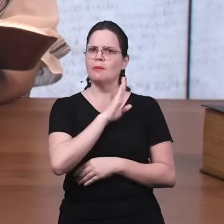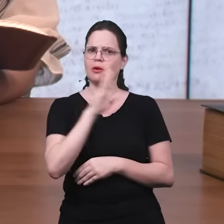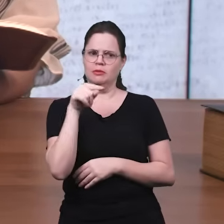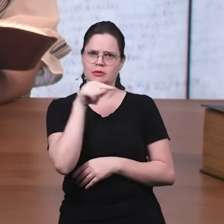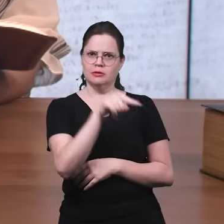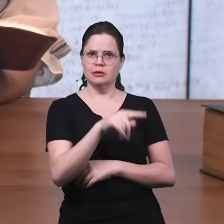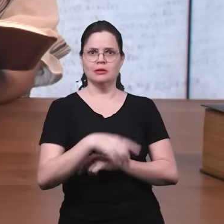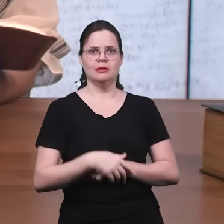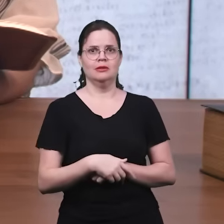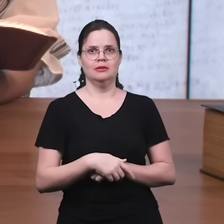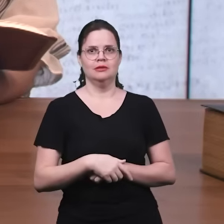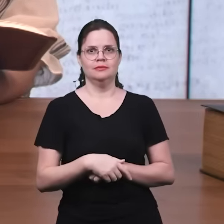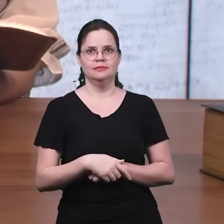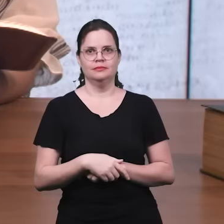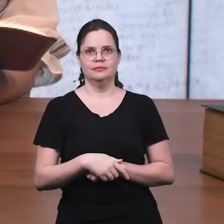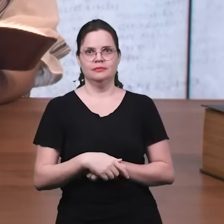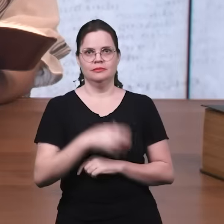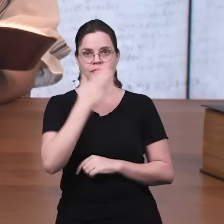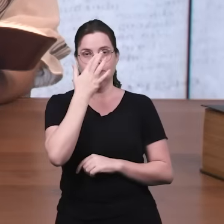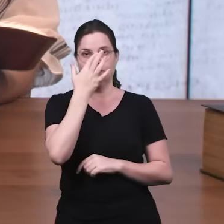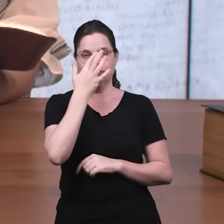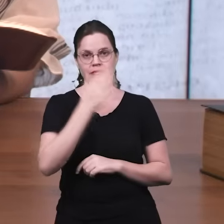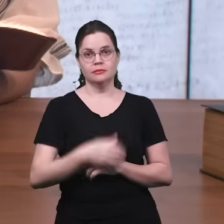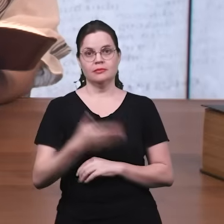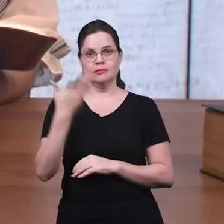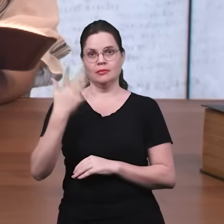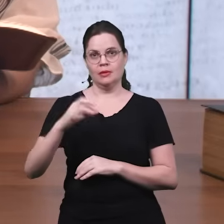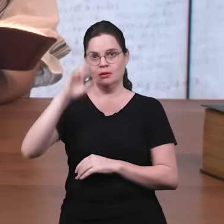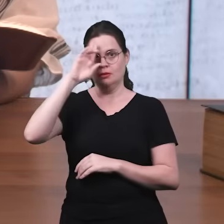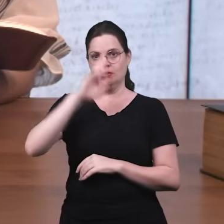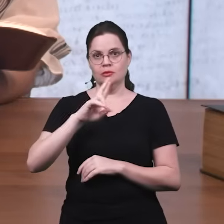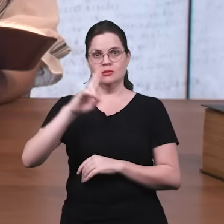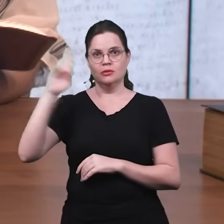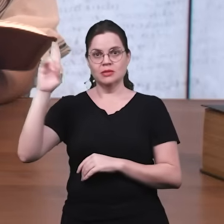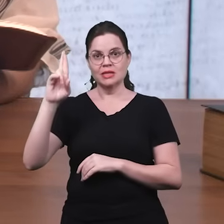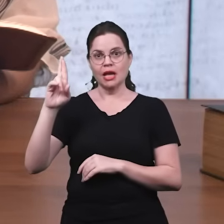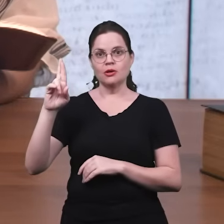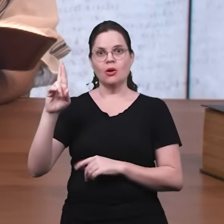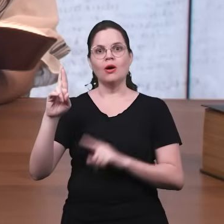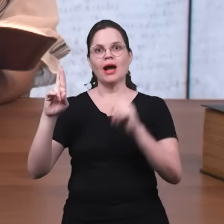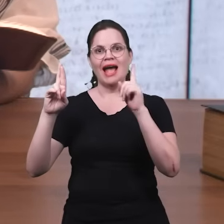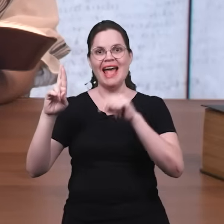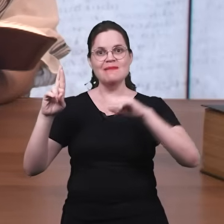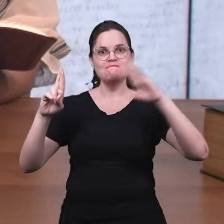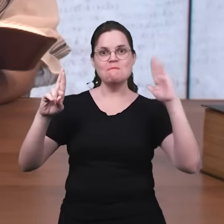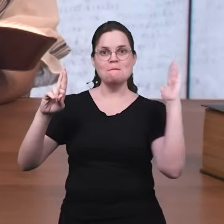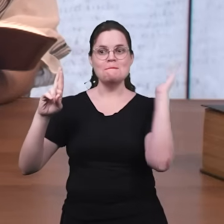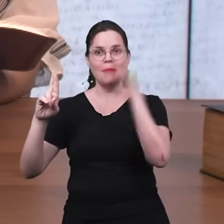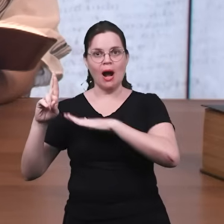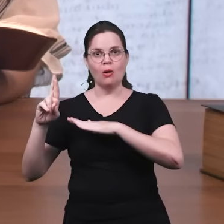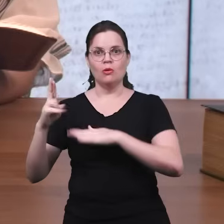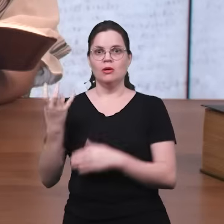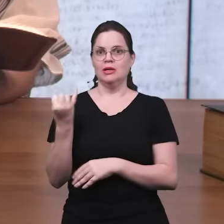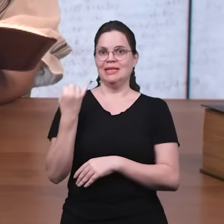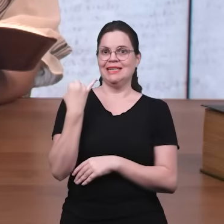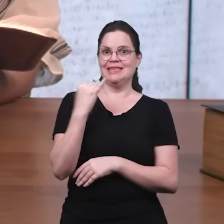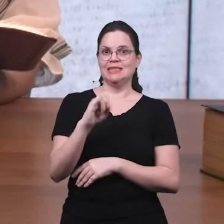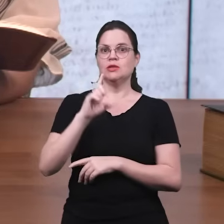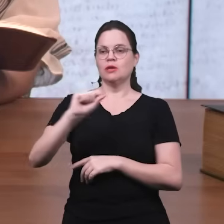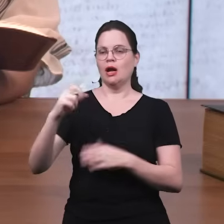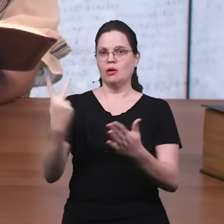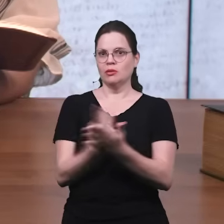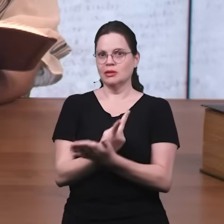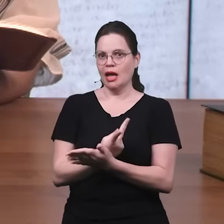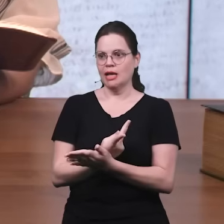dizendo: maldito diante do Senhor seja o homem que se levantar e